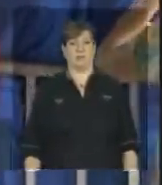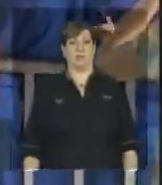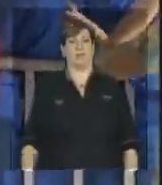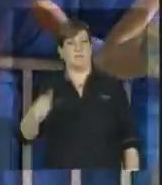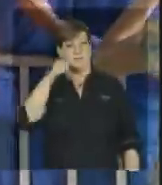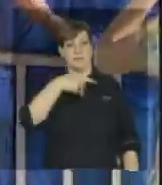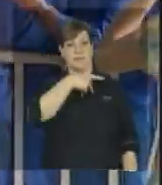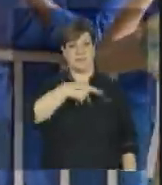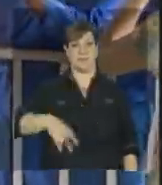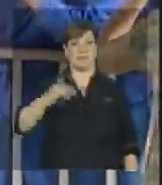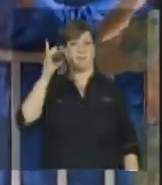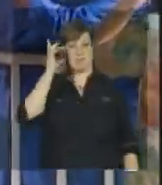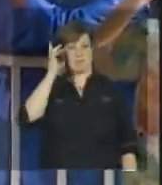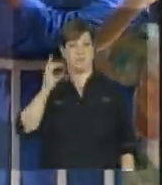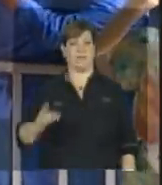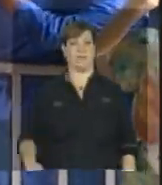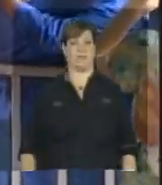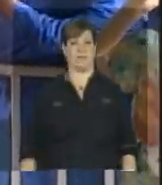Presidenta aí,